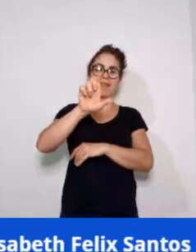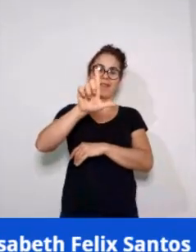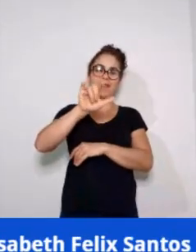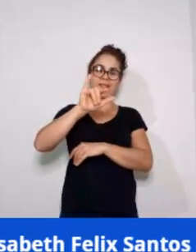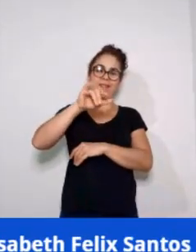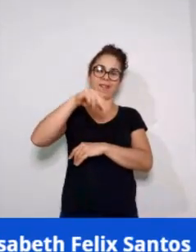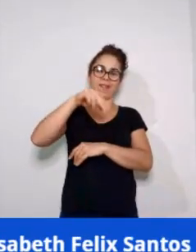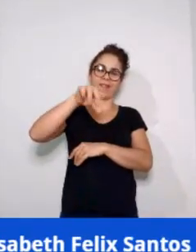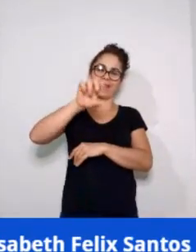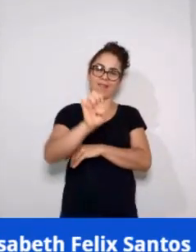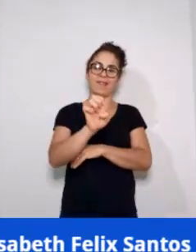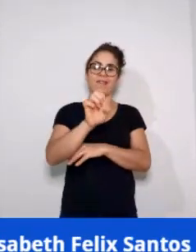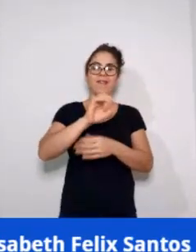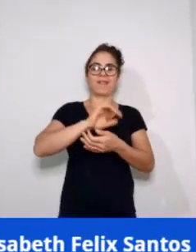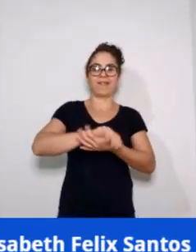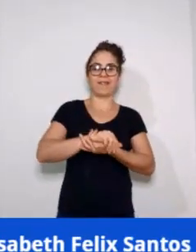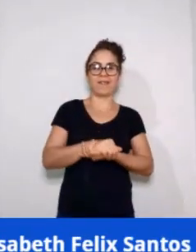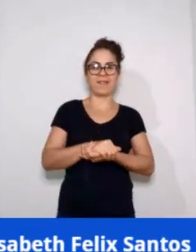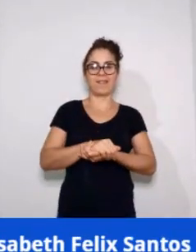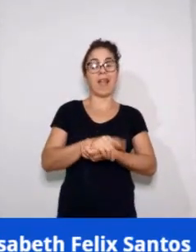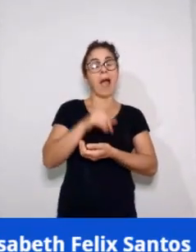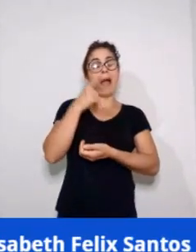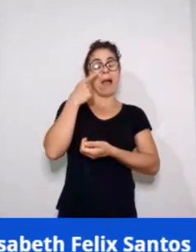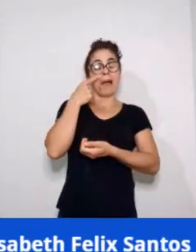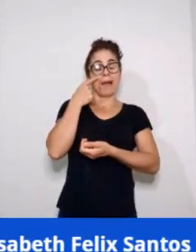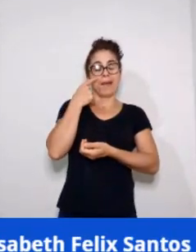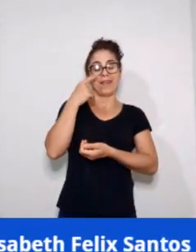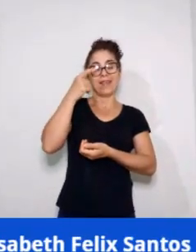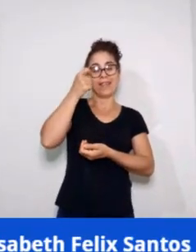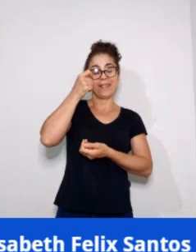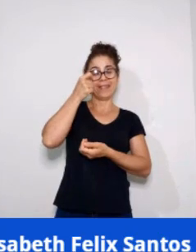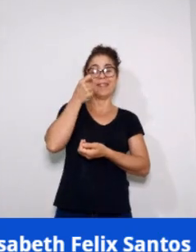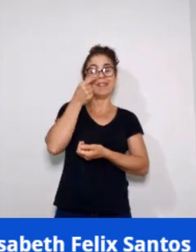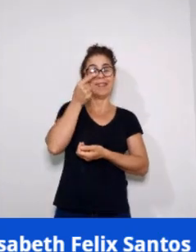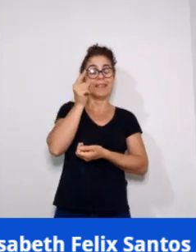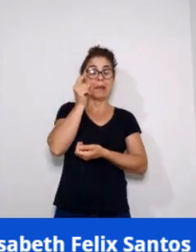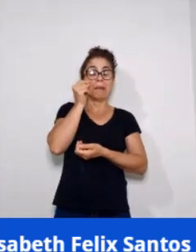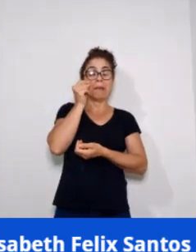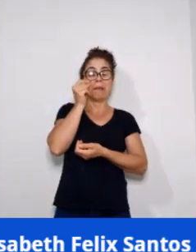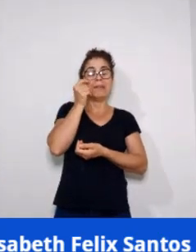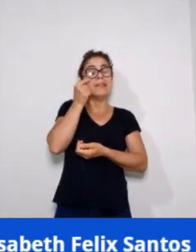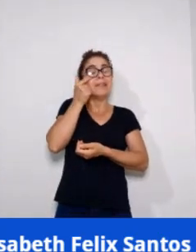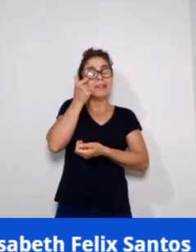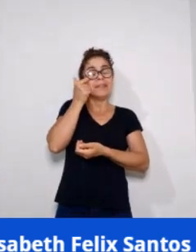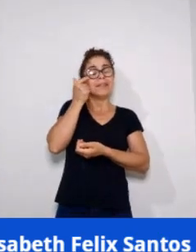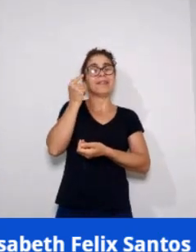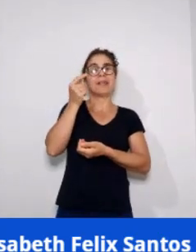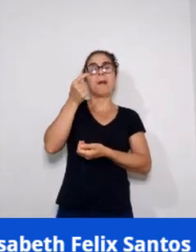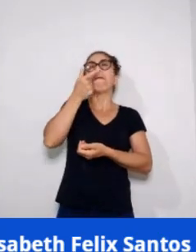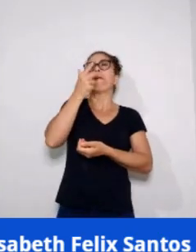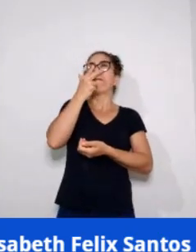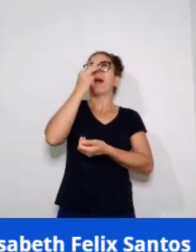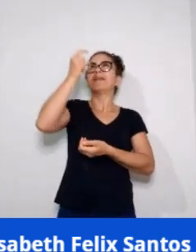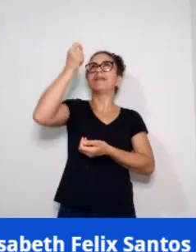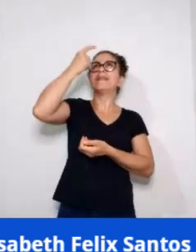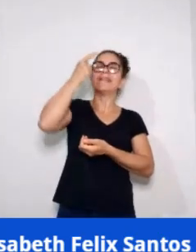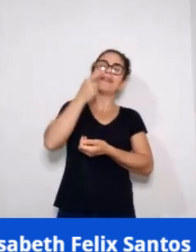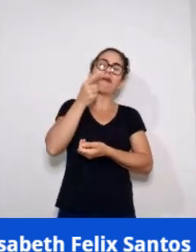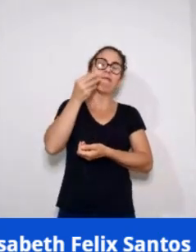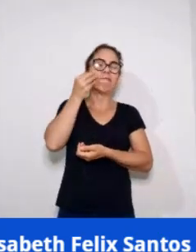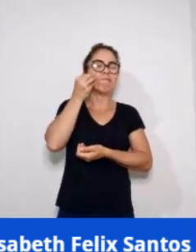Nossa, caiu um cisco aqui no meu olho, aqui, assistindo esses vídeos das crianças, né? Como que são fofos, gente. São muito